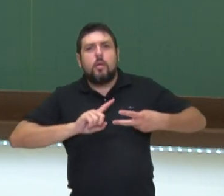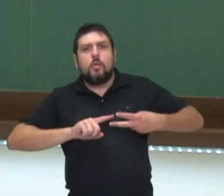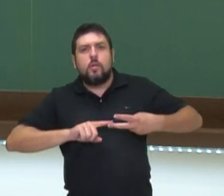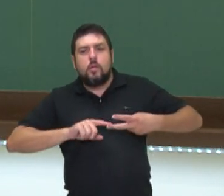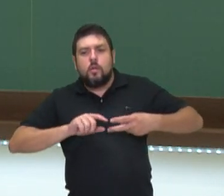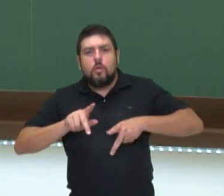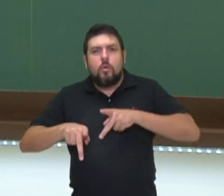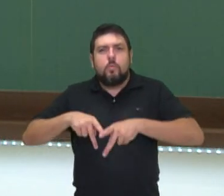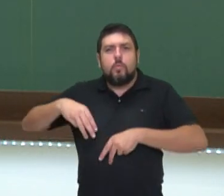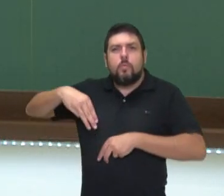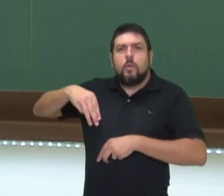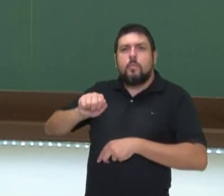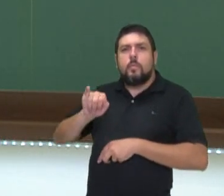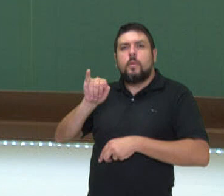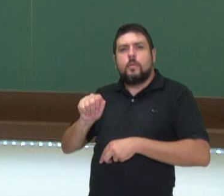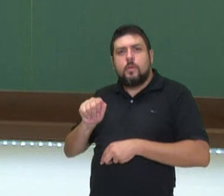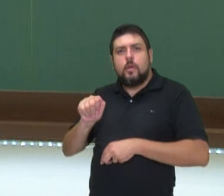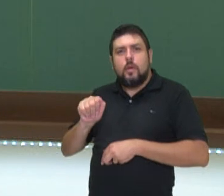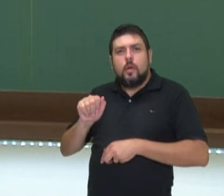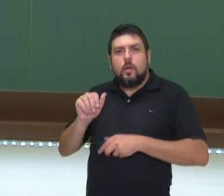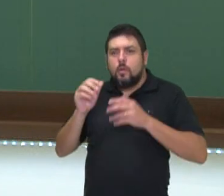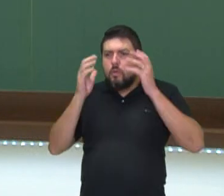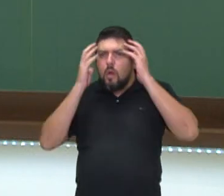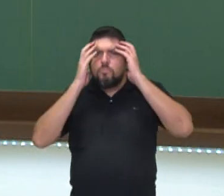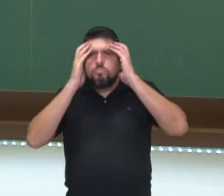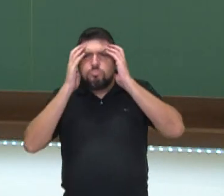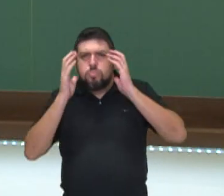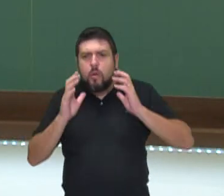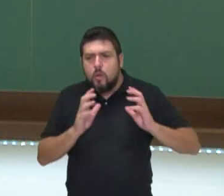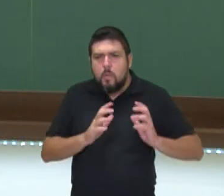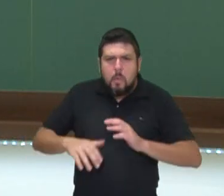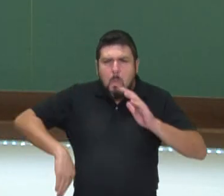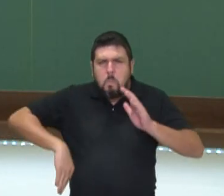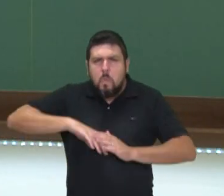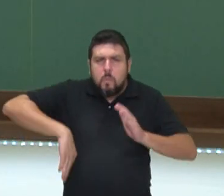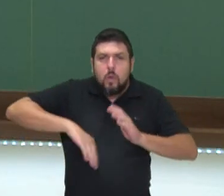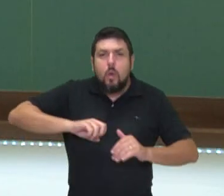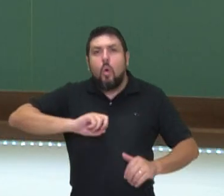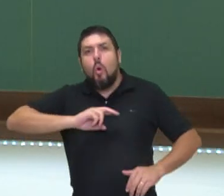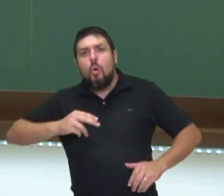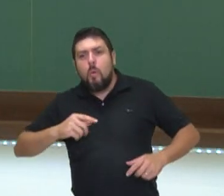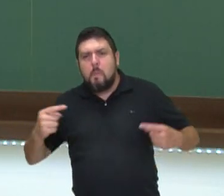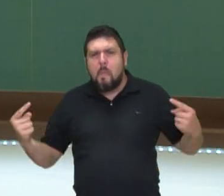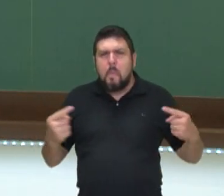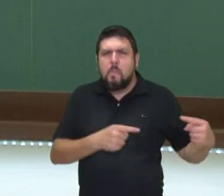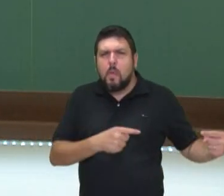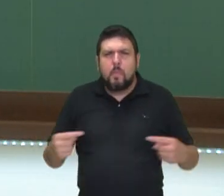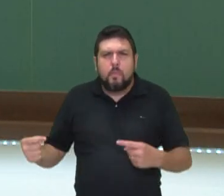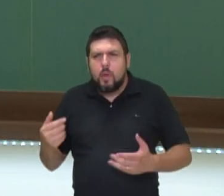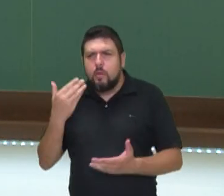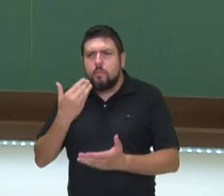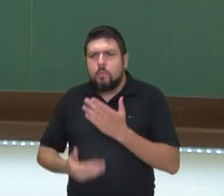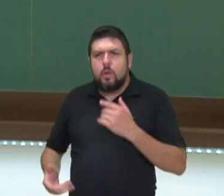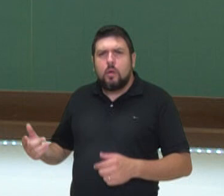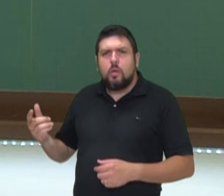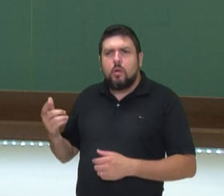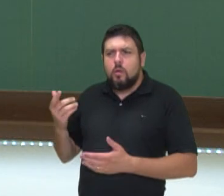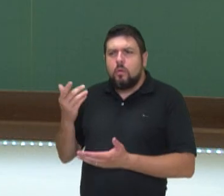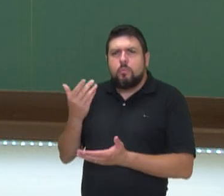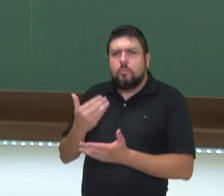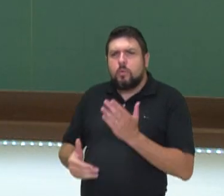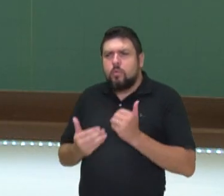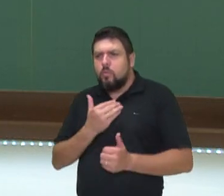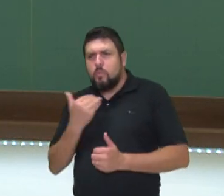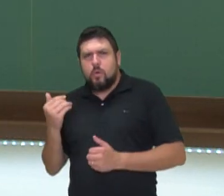civilização maia, onde eles jogavam a cabeça ou quem perdia era morto, né? Isso define o